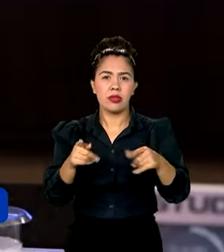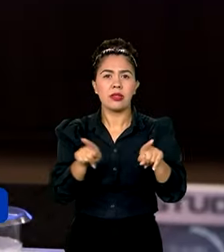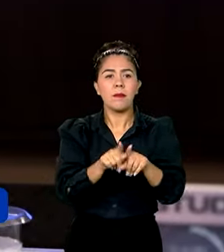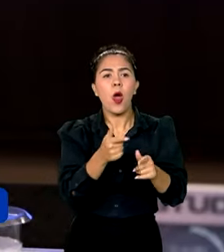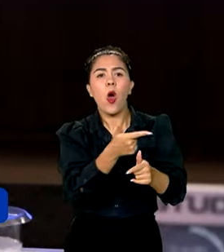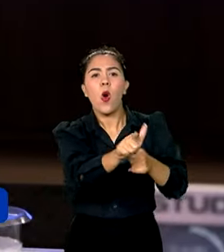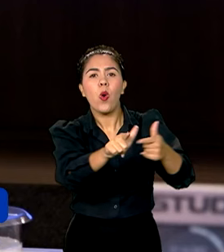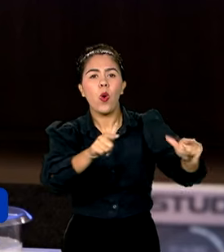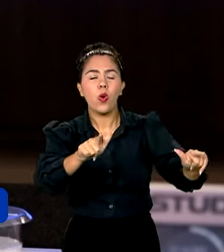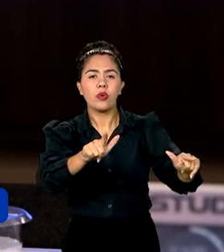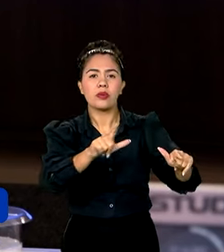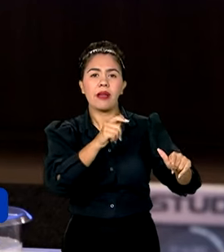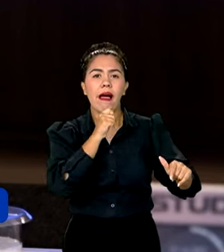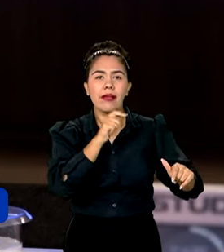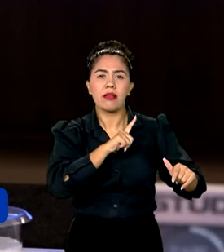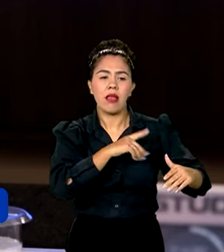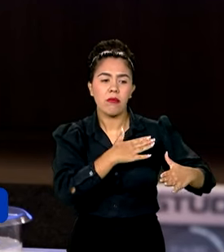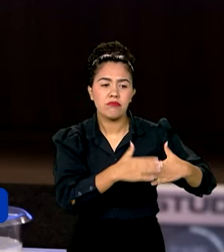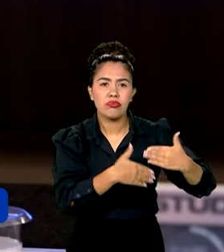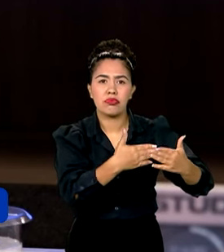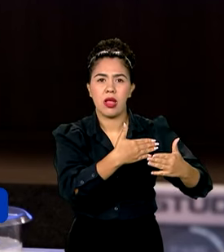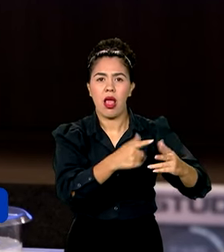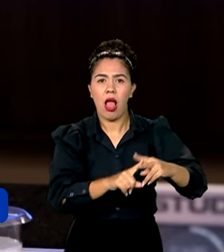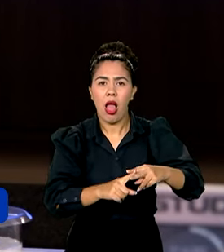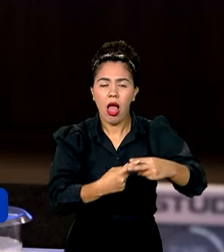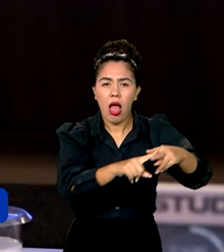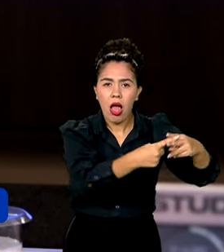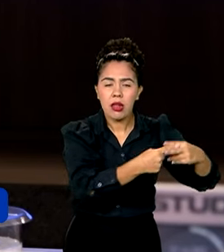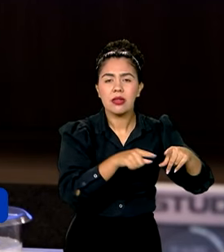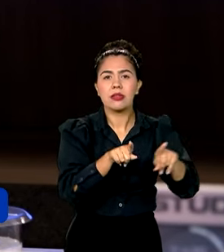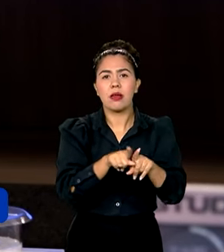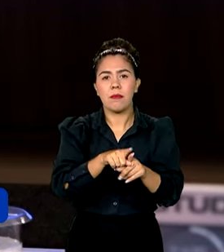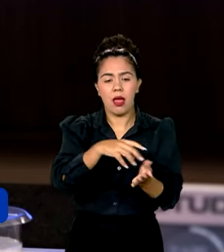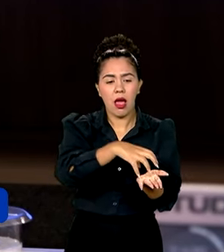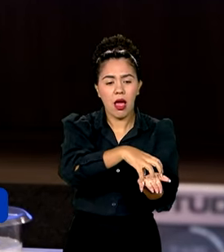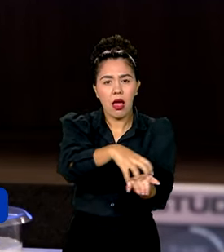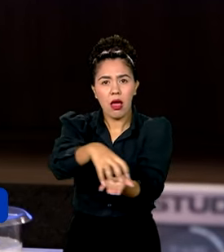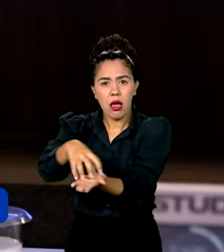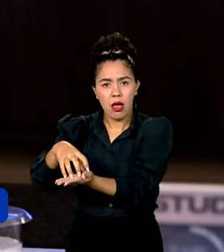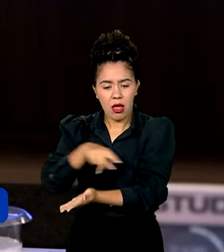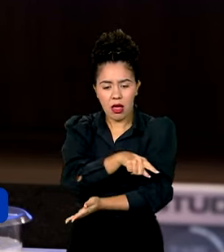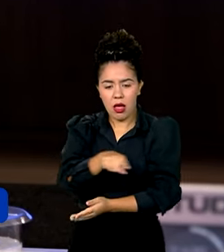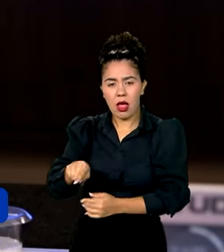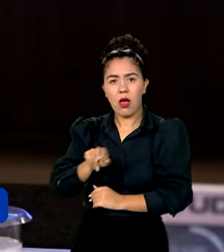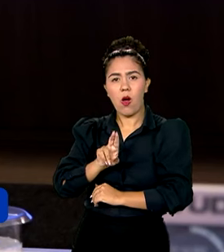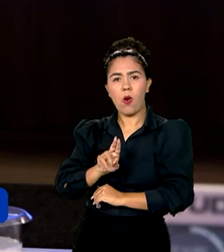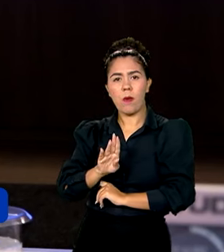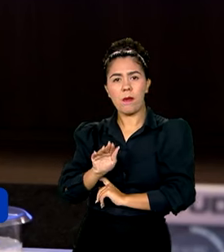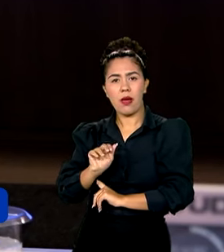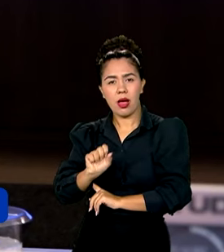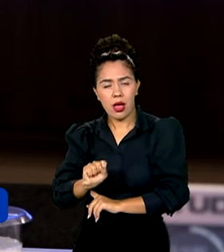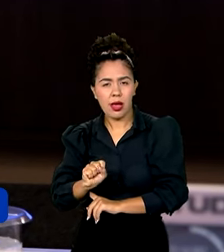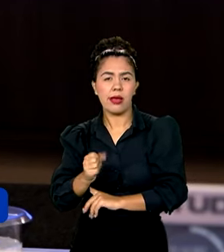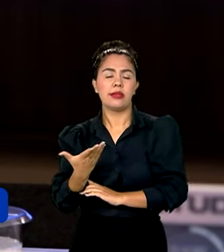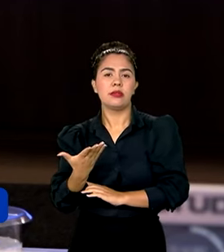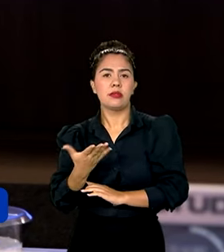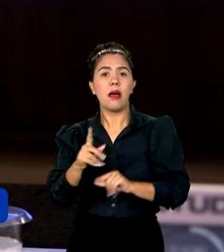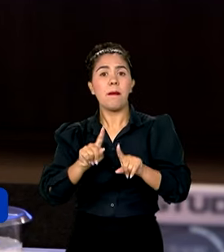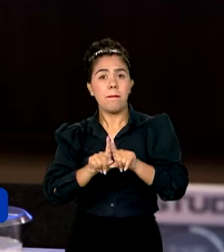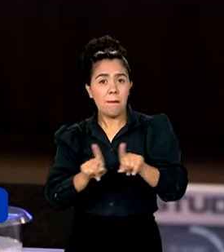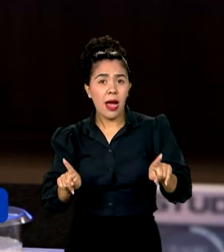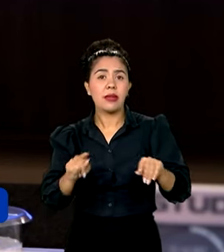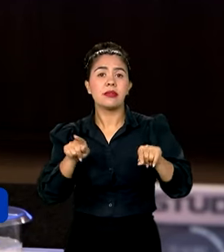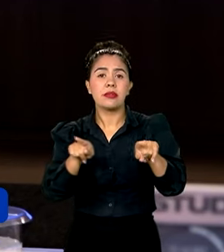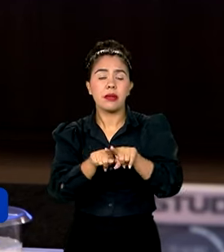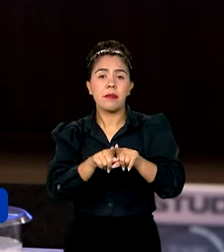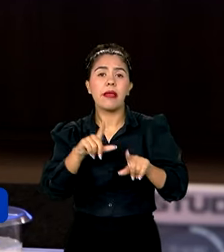em processos de recuperação as unidades básicas de saúde eh mas também lidamos com doenças